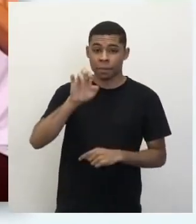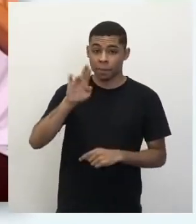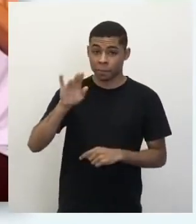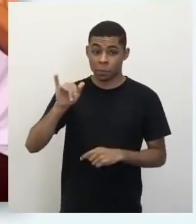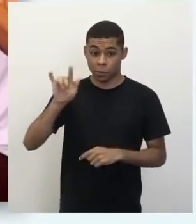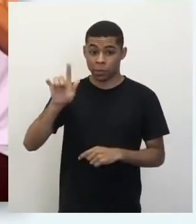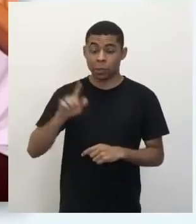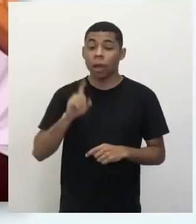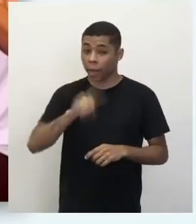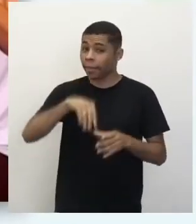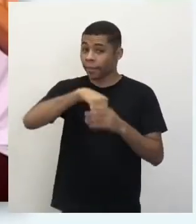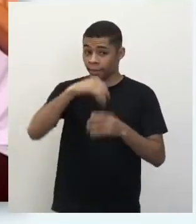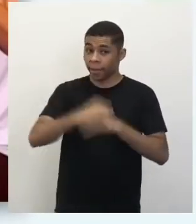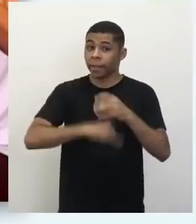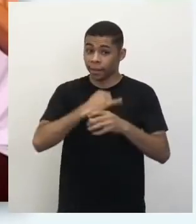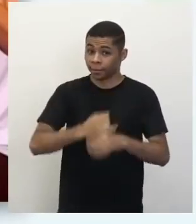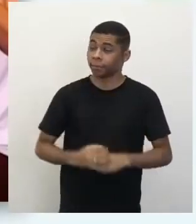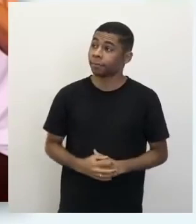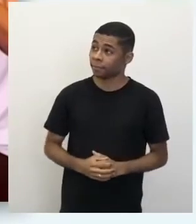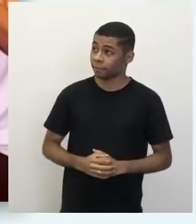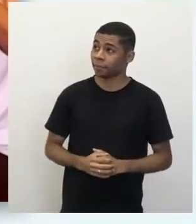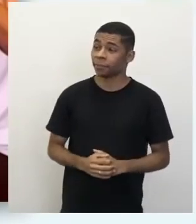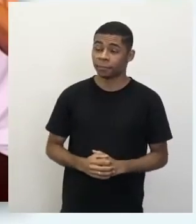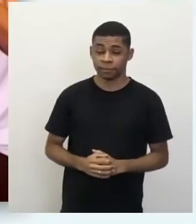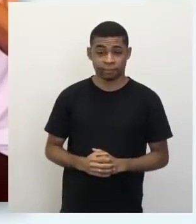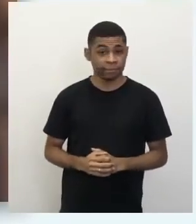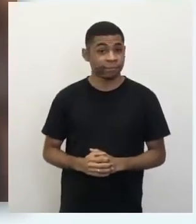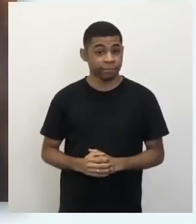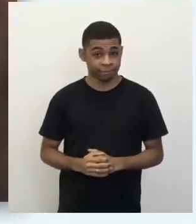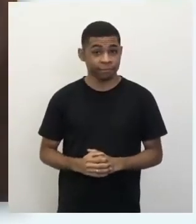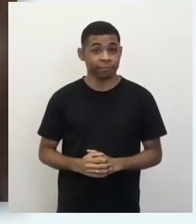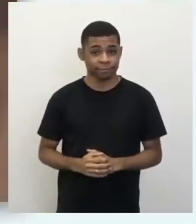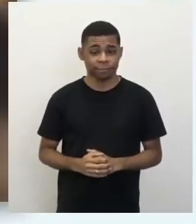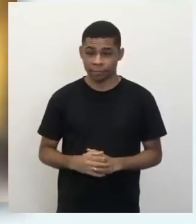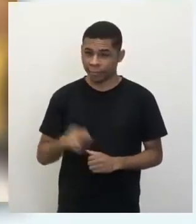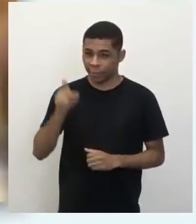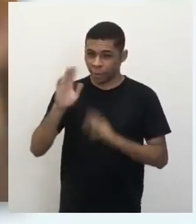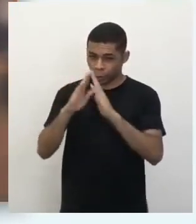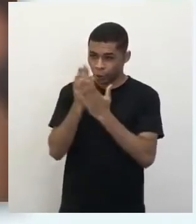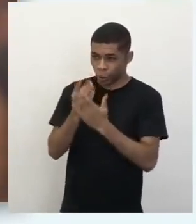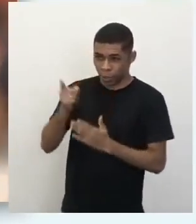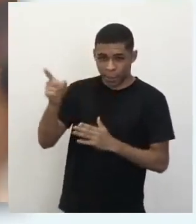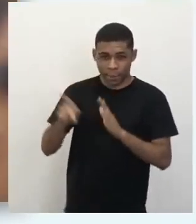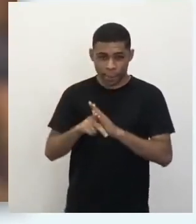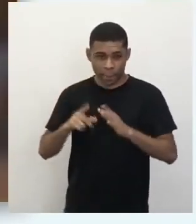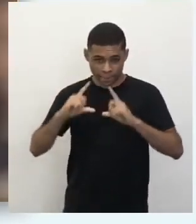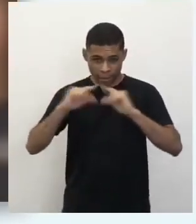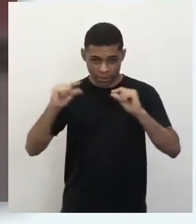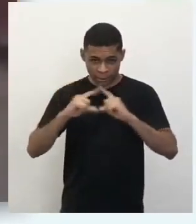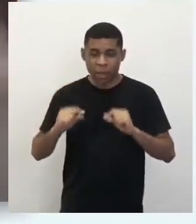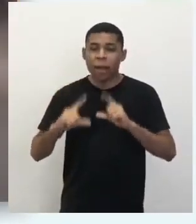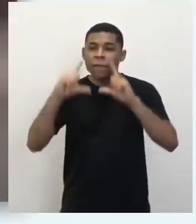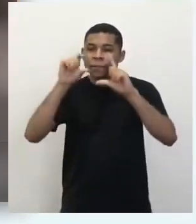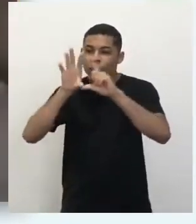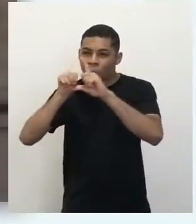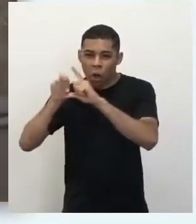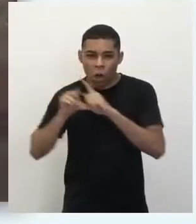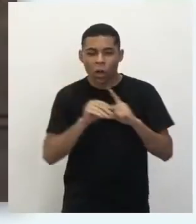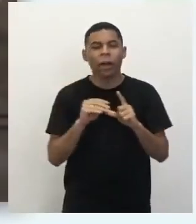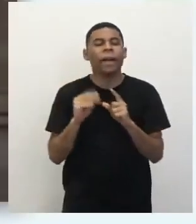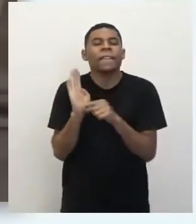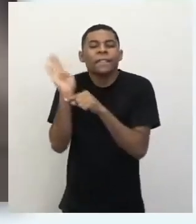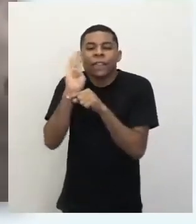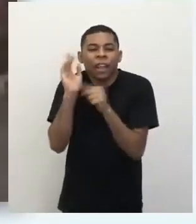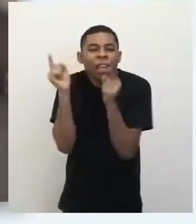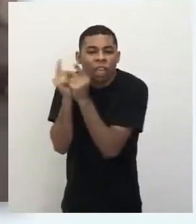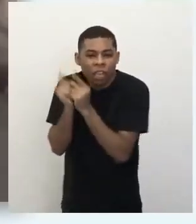cyberbullying, quando a internet é usada para disseminar as ofensas. Nessa escola, em Brasília, as trocas de fotos, montagens e